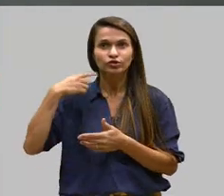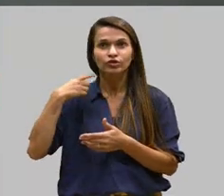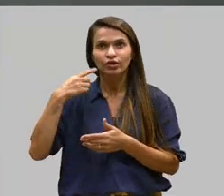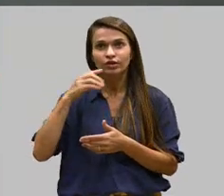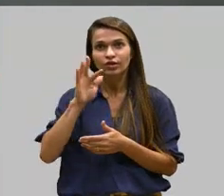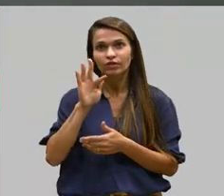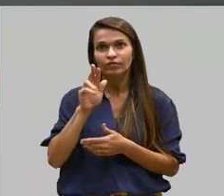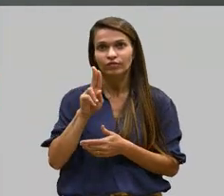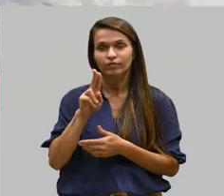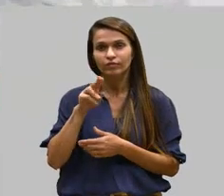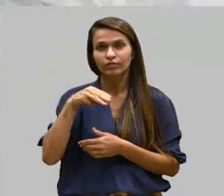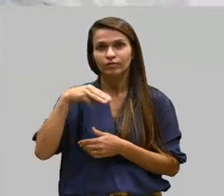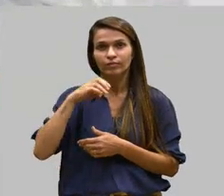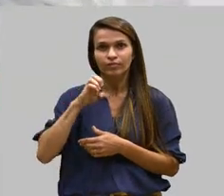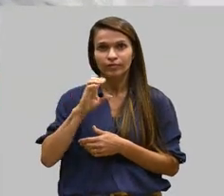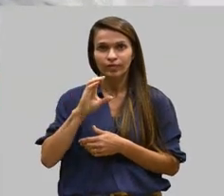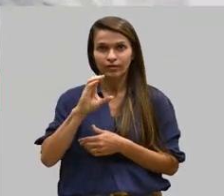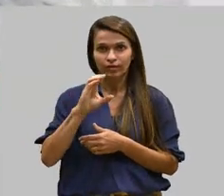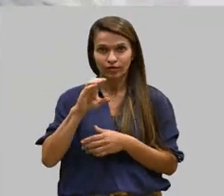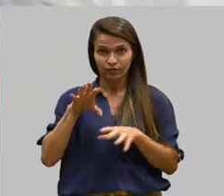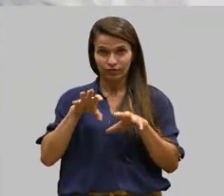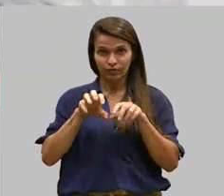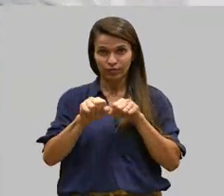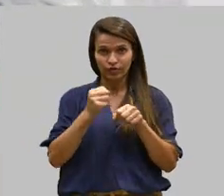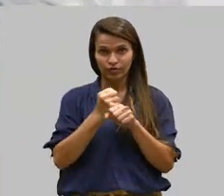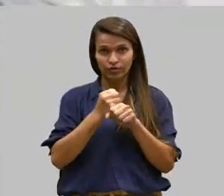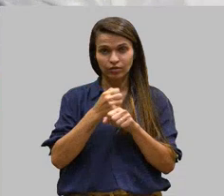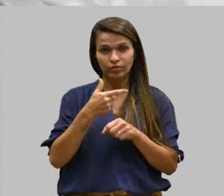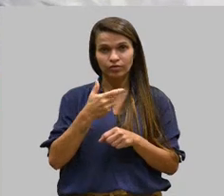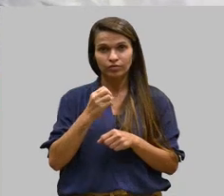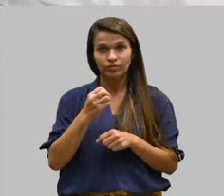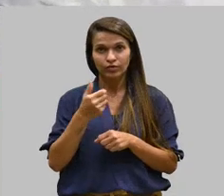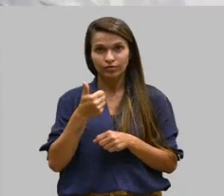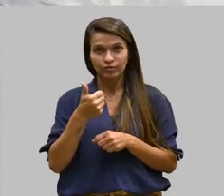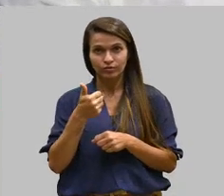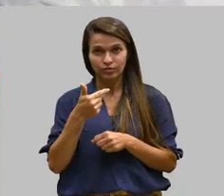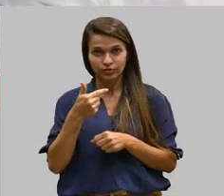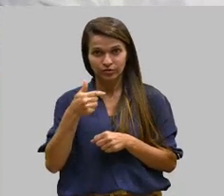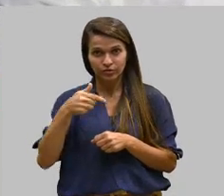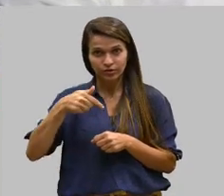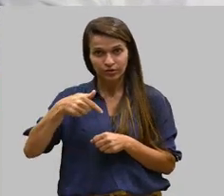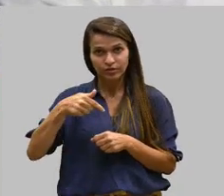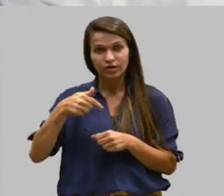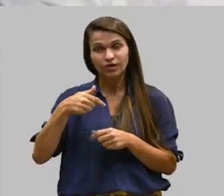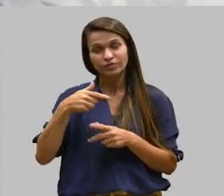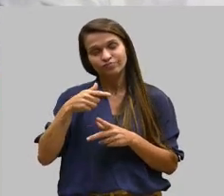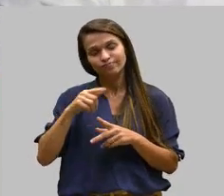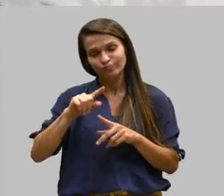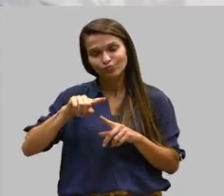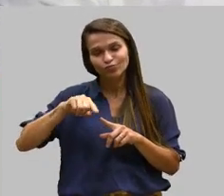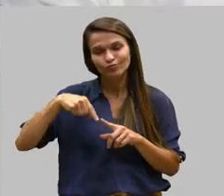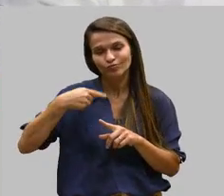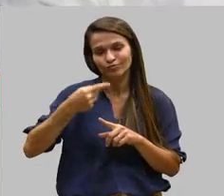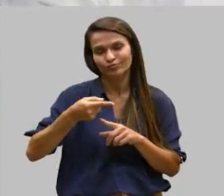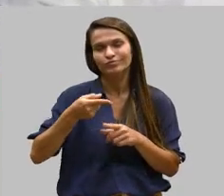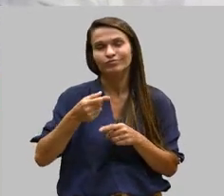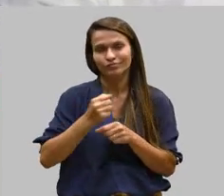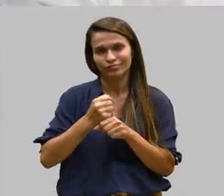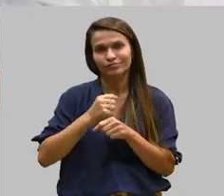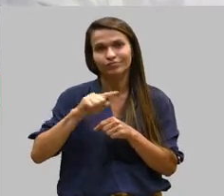formou-se em 2017 Infelizmente como eu disse faleceu no ano seguinte ele